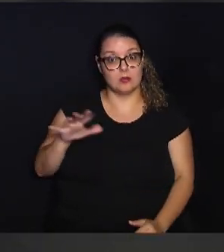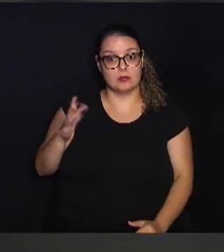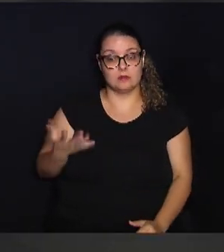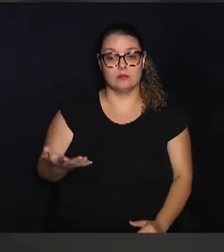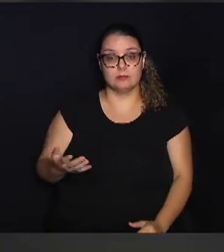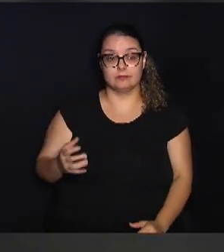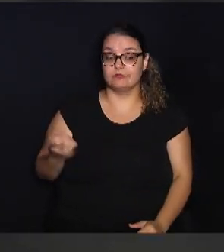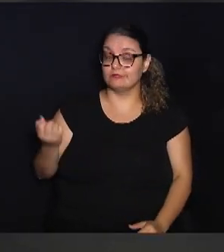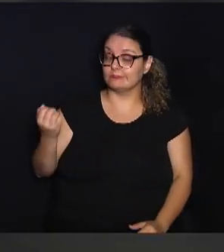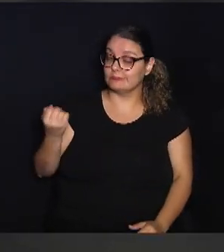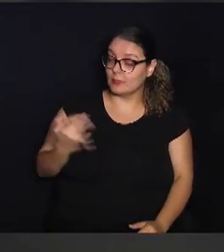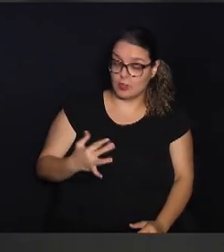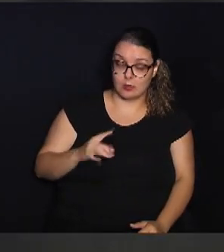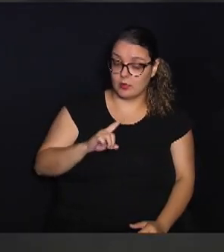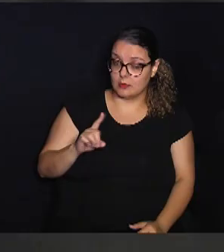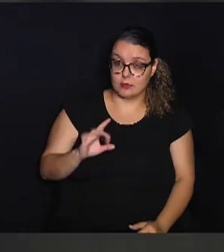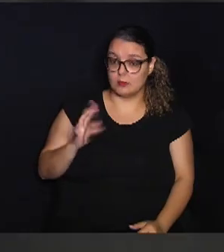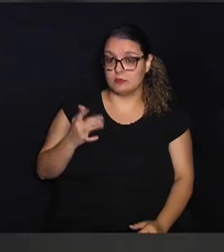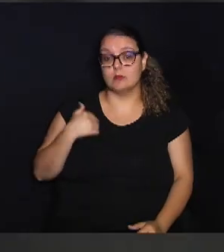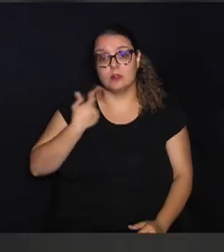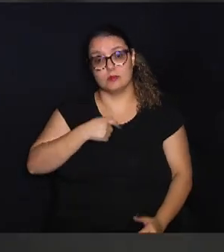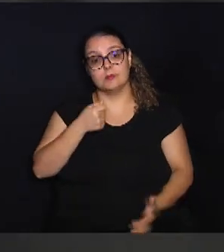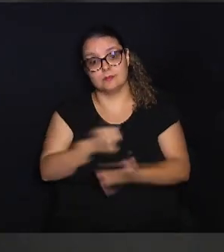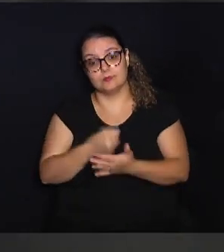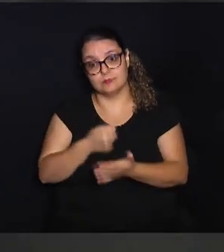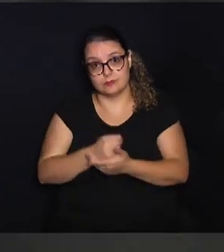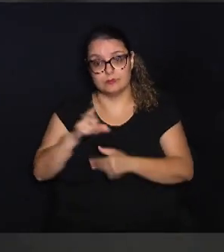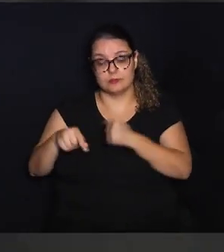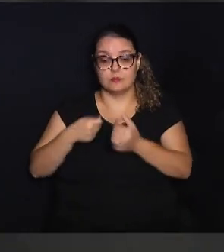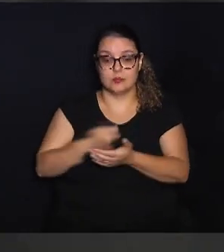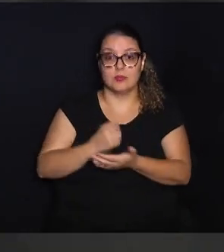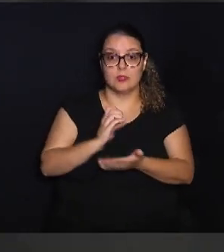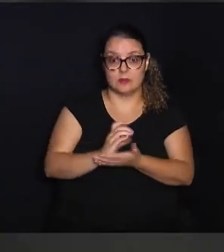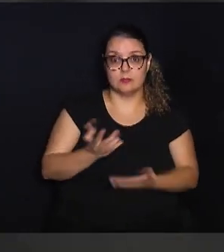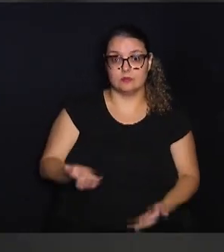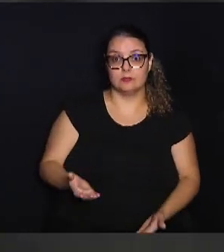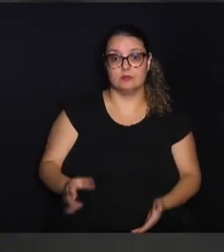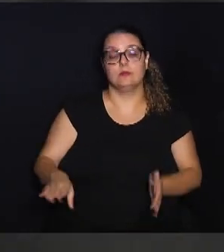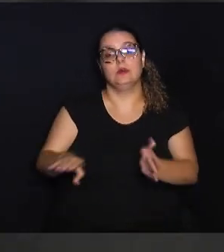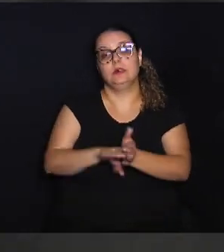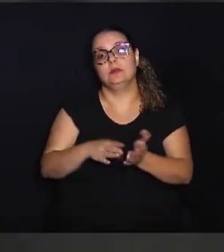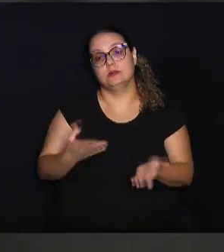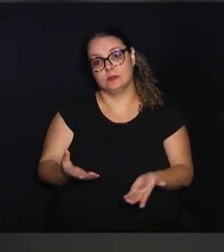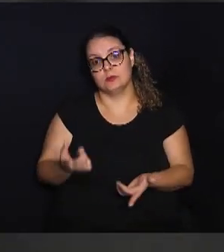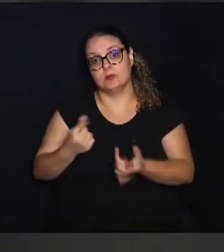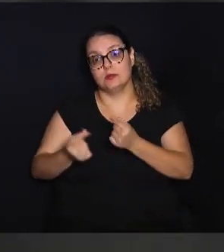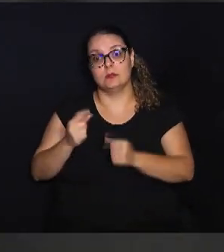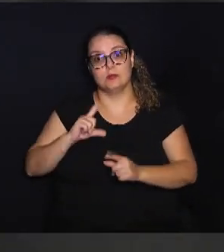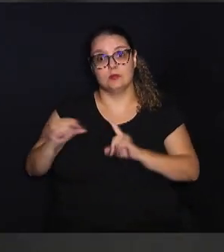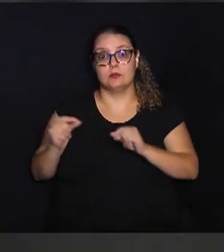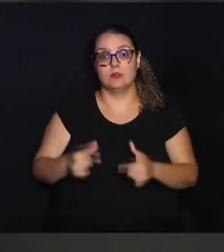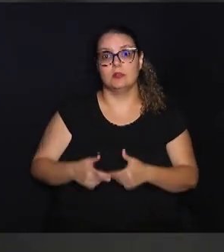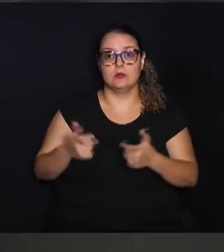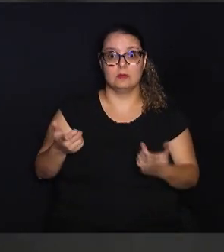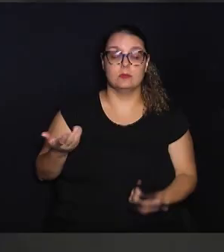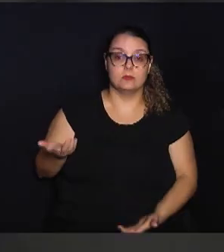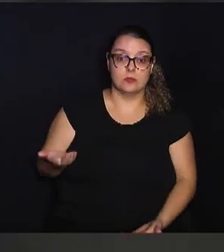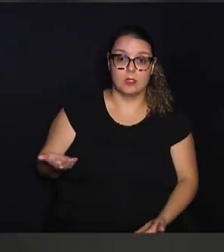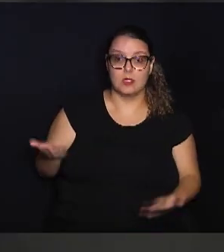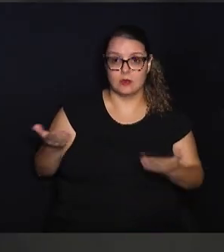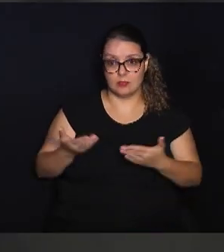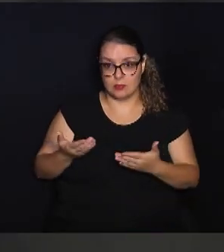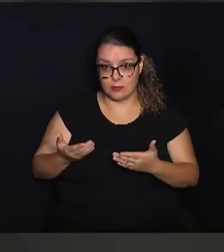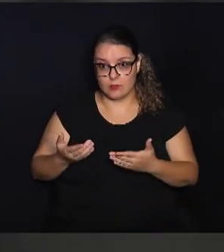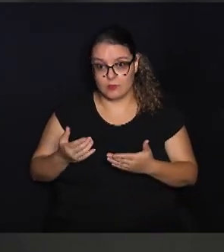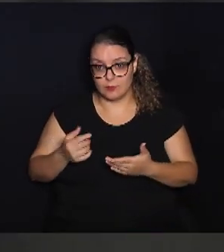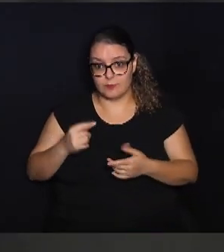isso não acontecer, nós somos obrigados a aceitar uma emenda que vem de fora para o município, porque o dinheiro todo vai embora, o grosso. Agora, você tirar dinheiro